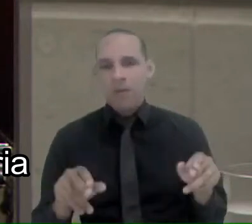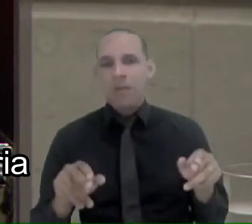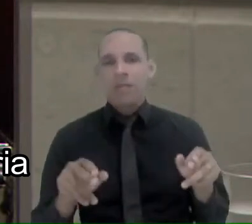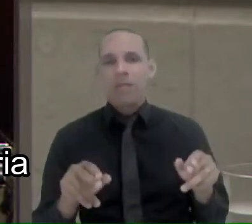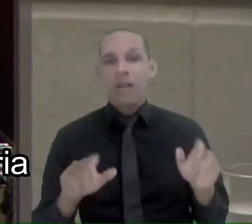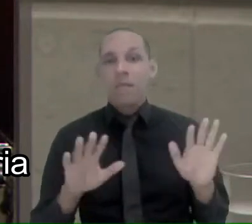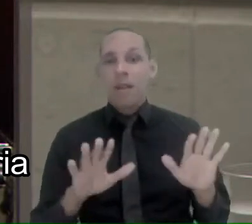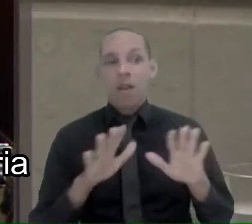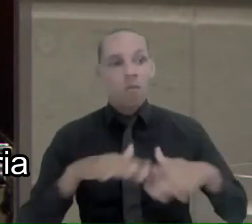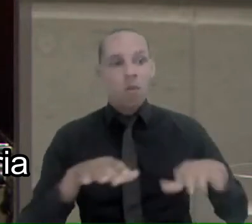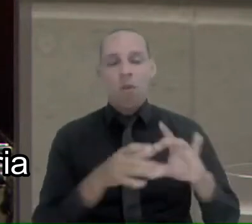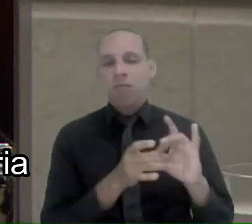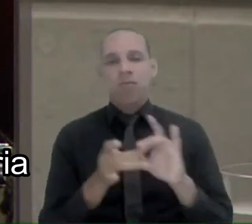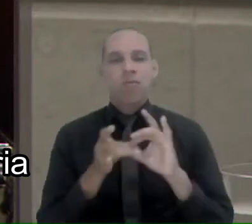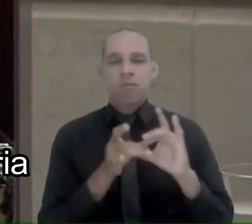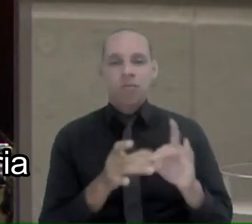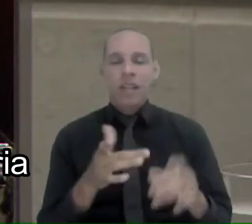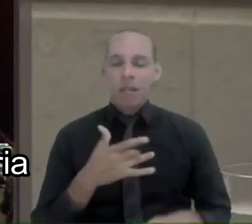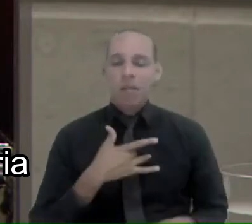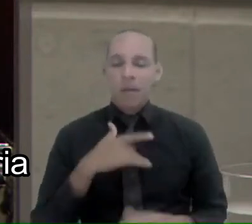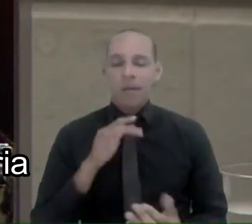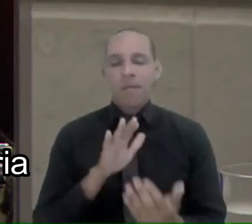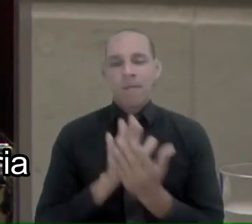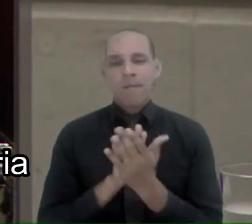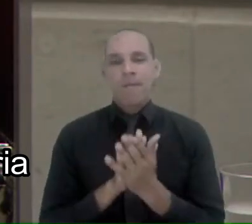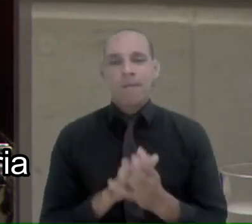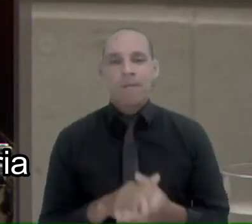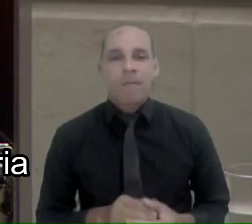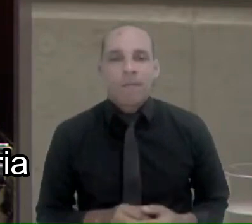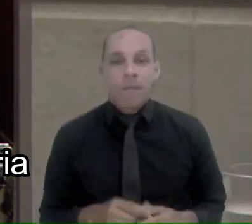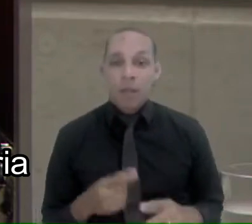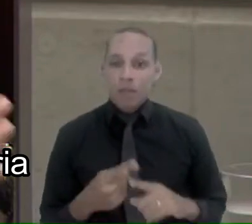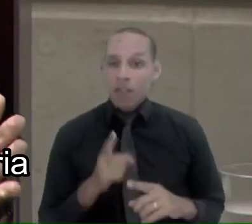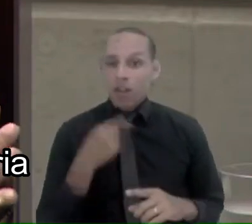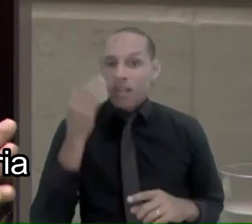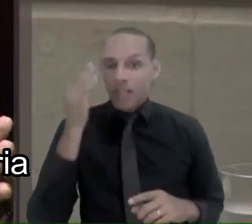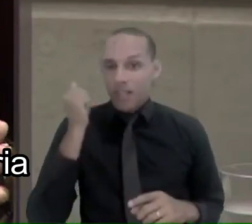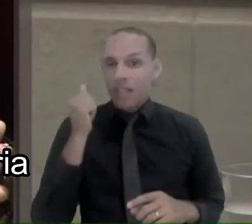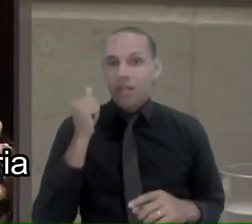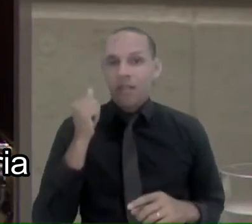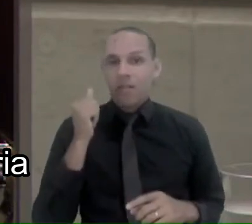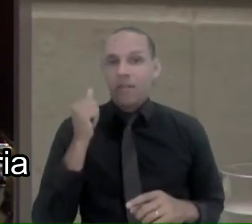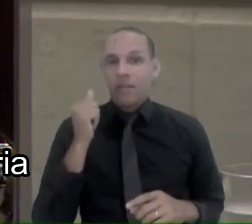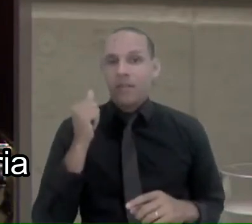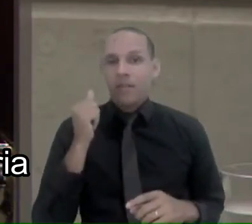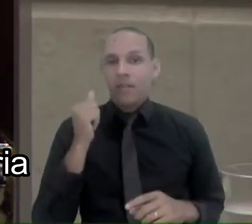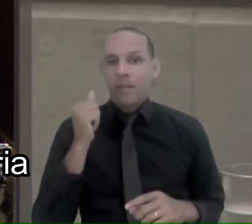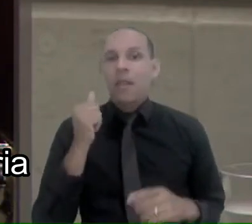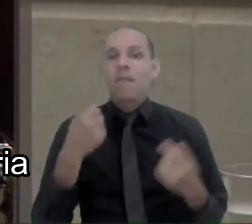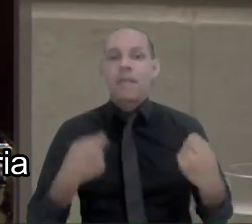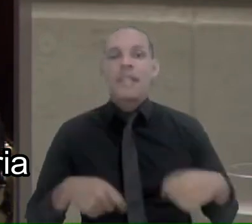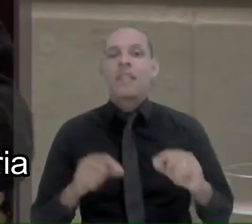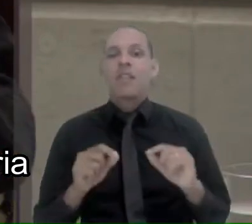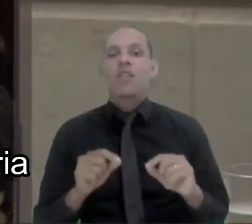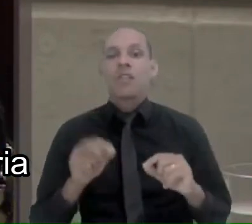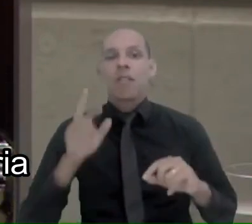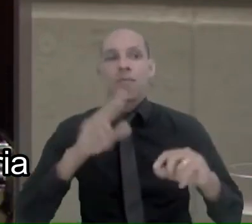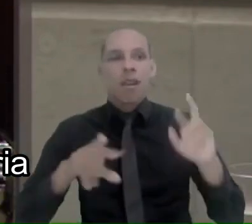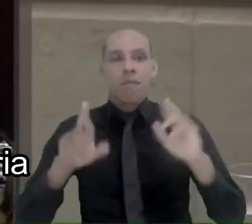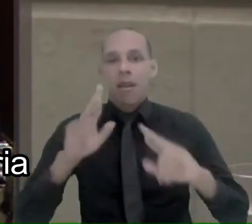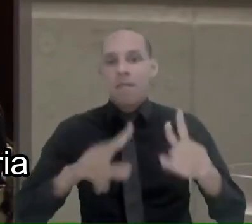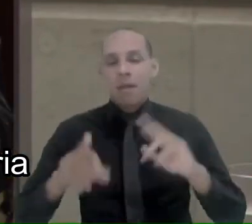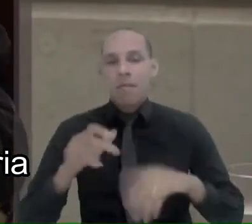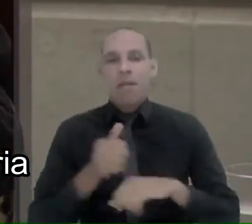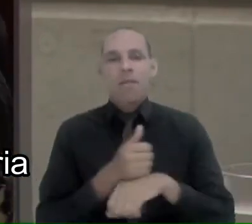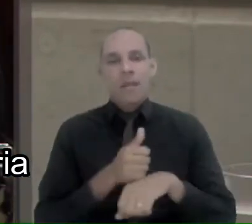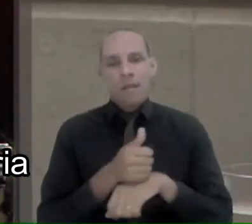o enfrentamento da tuberculose, né? Porque a gente sabe que precisa ser interdisciplinar, né? Não basta ter uma vontade de